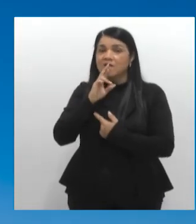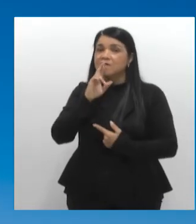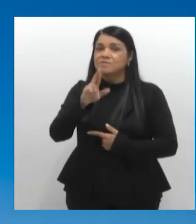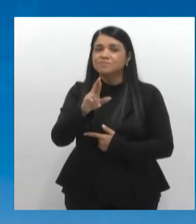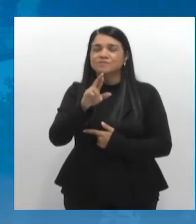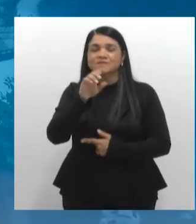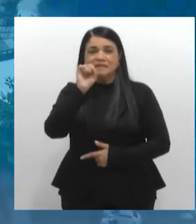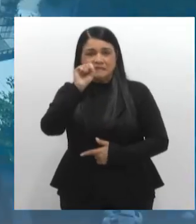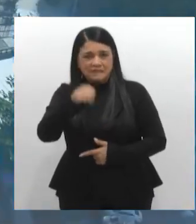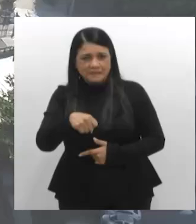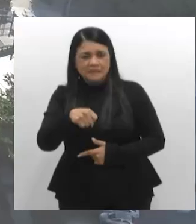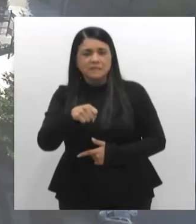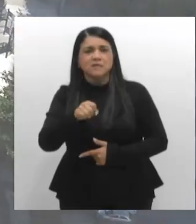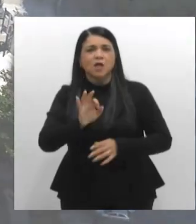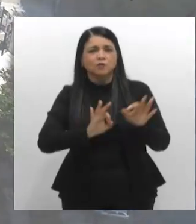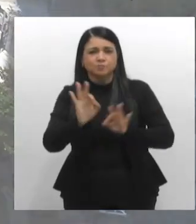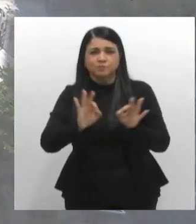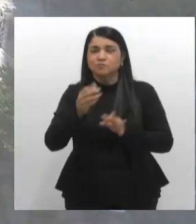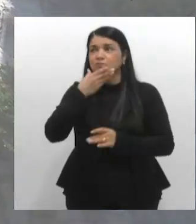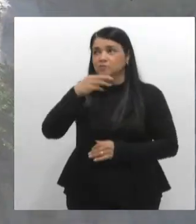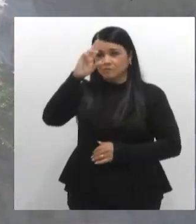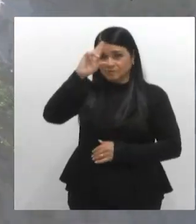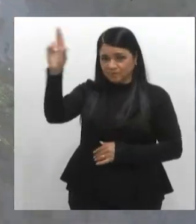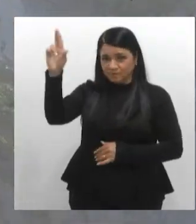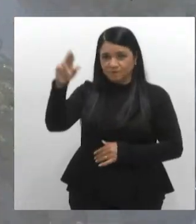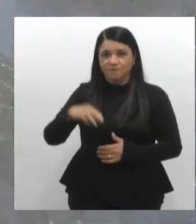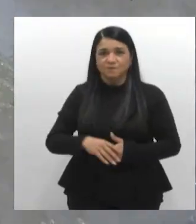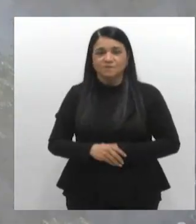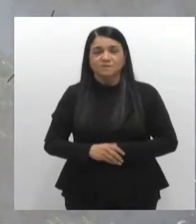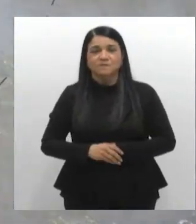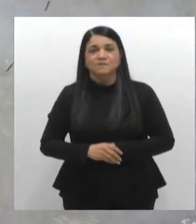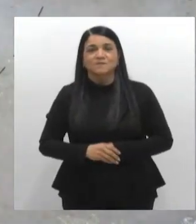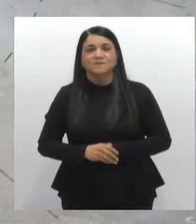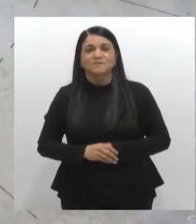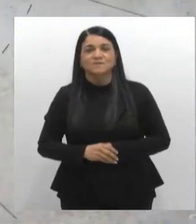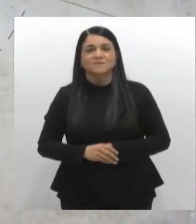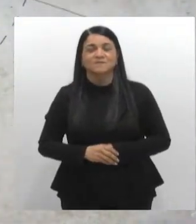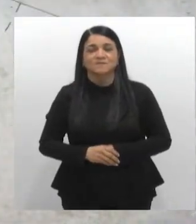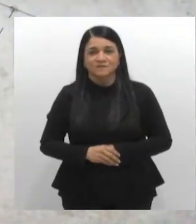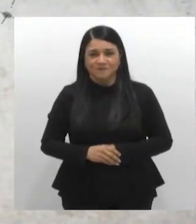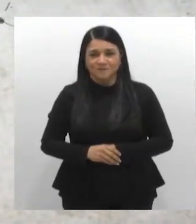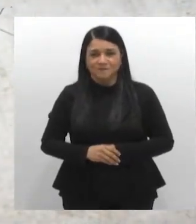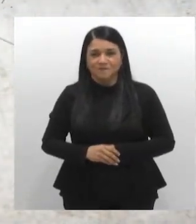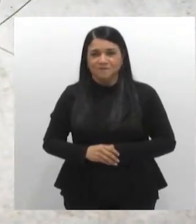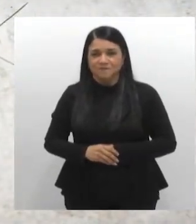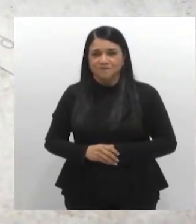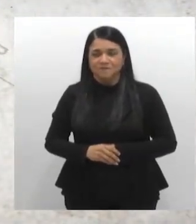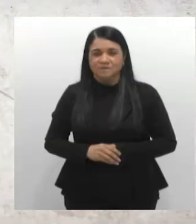plano do Senhor. Tantas graças, tantos benefícios,